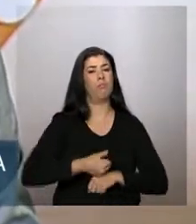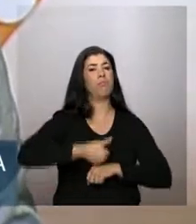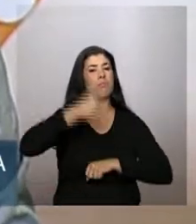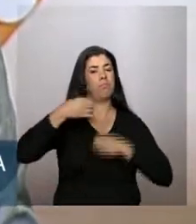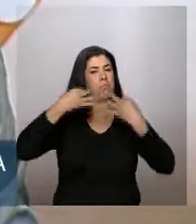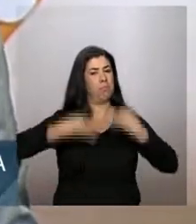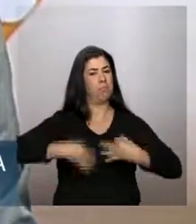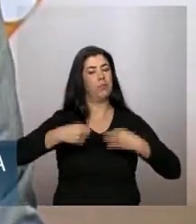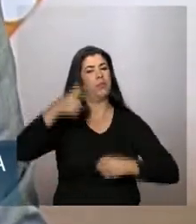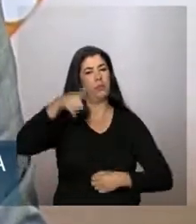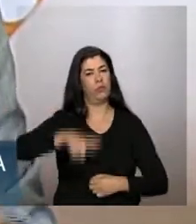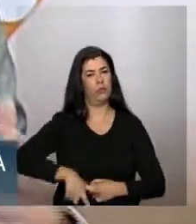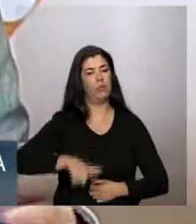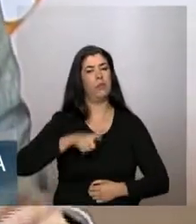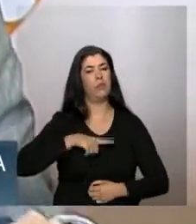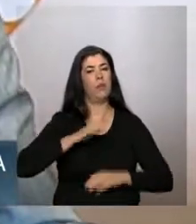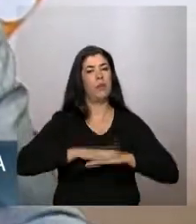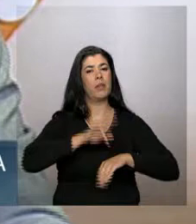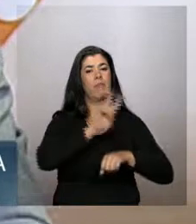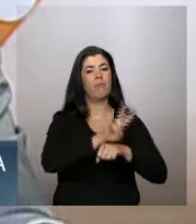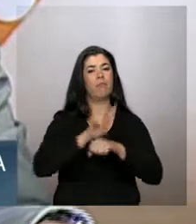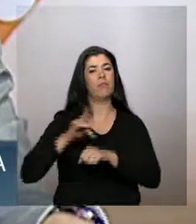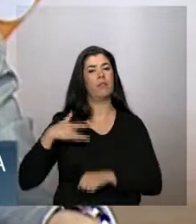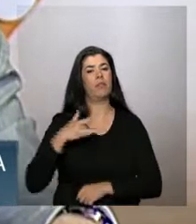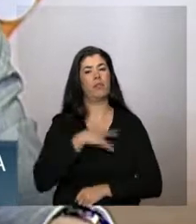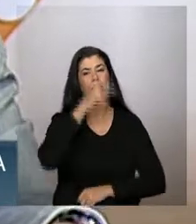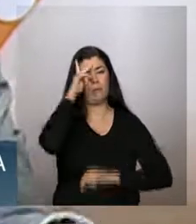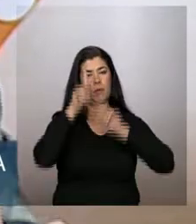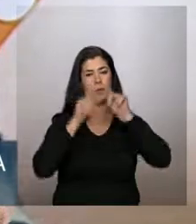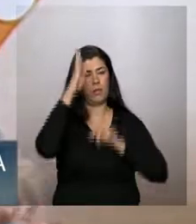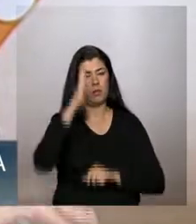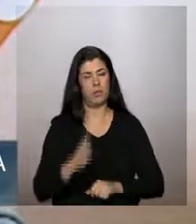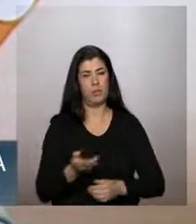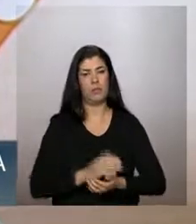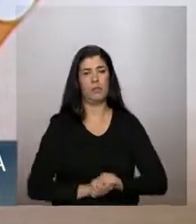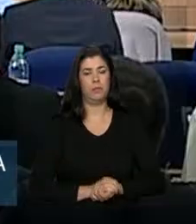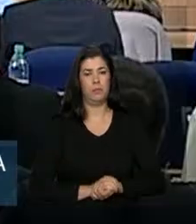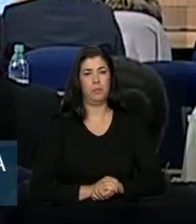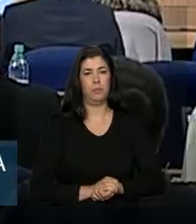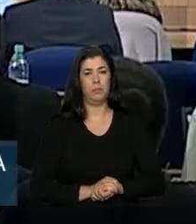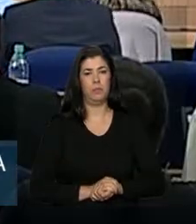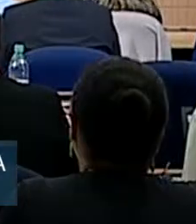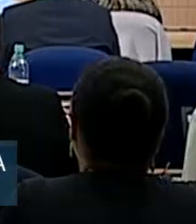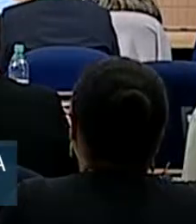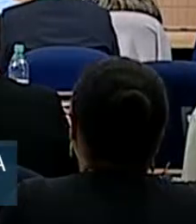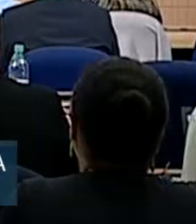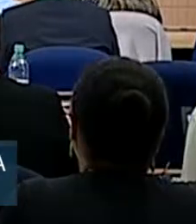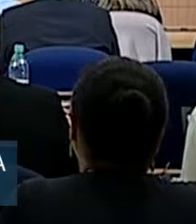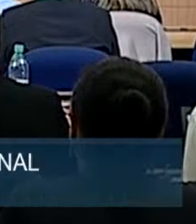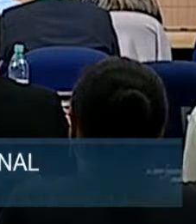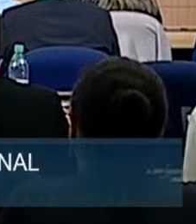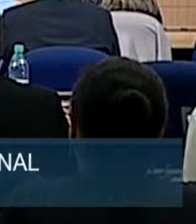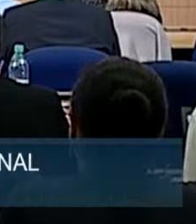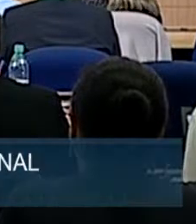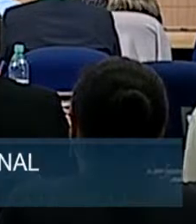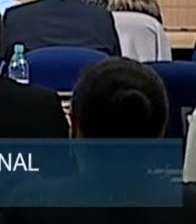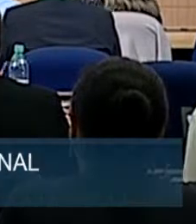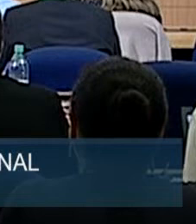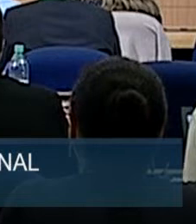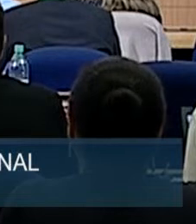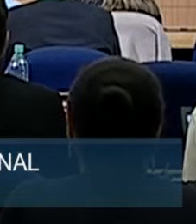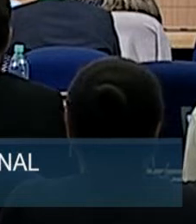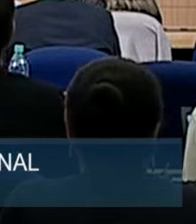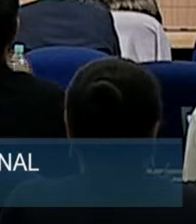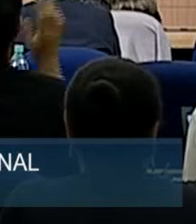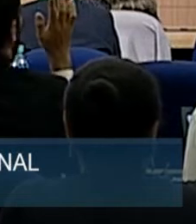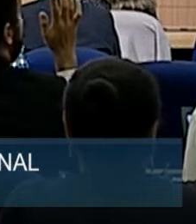resultado, novamente, com mais proteção à saúde da população brasileira. É isto? Podemos